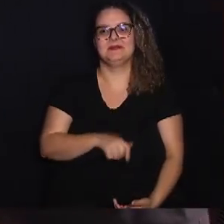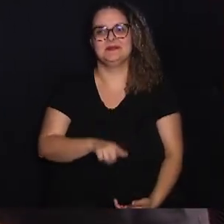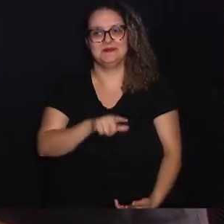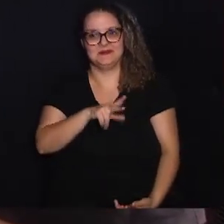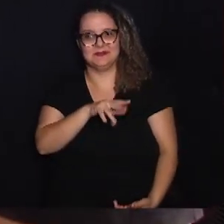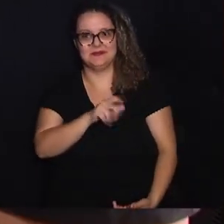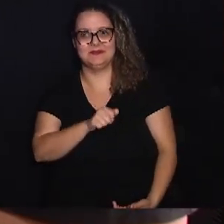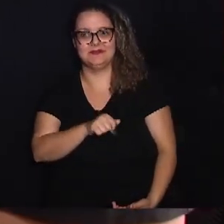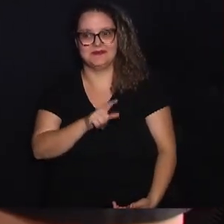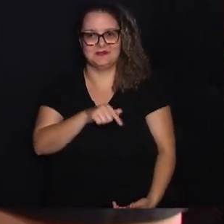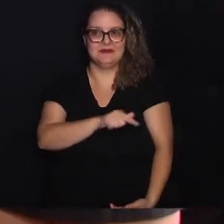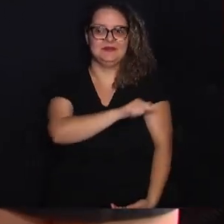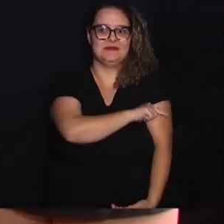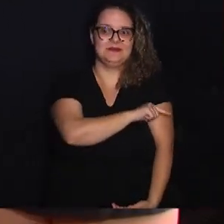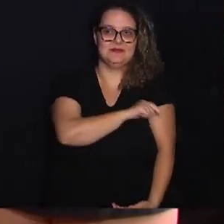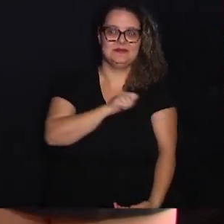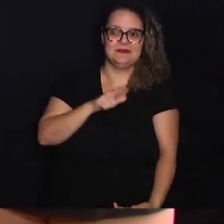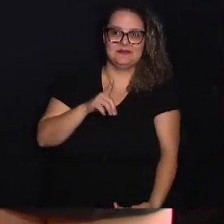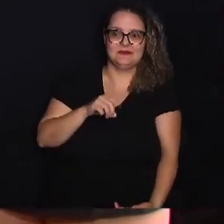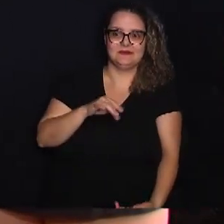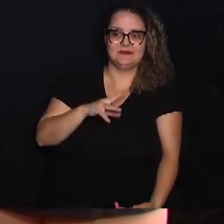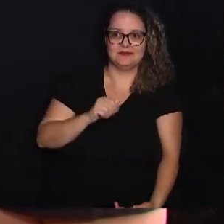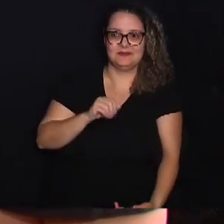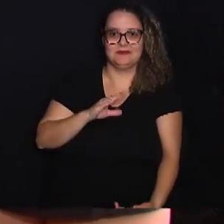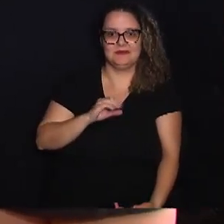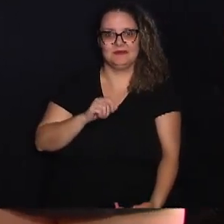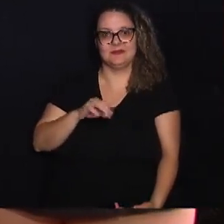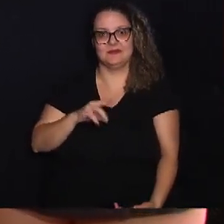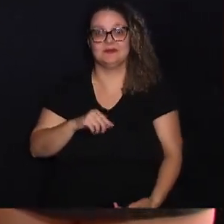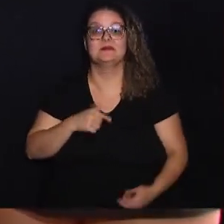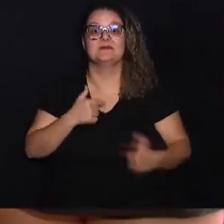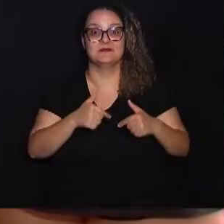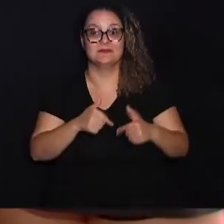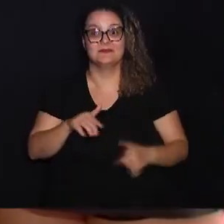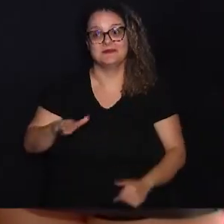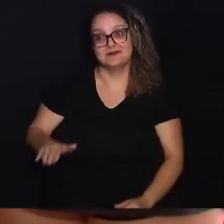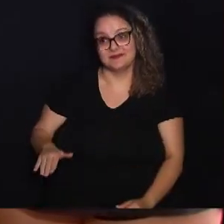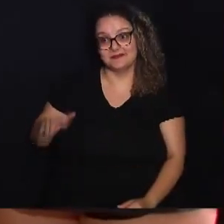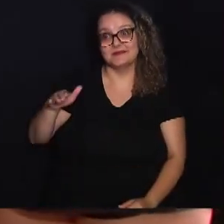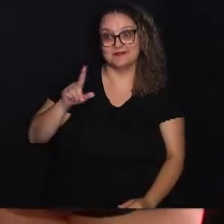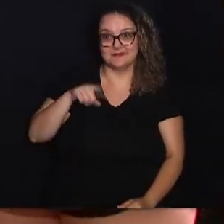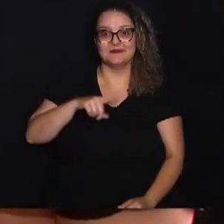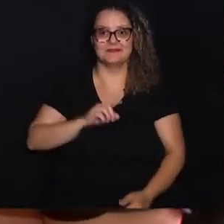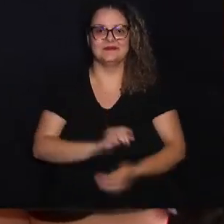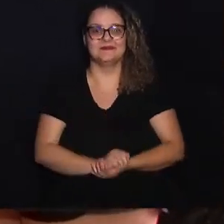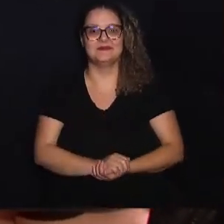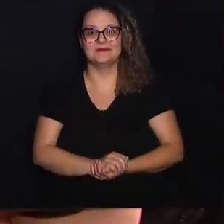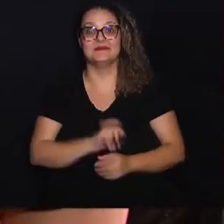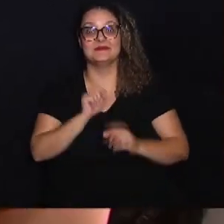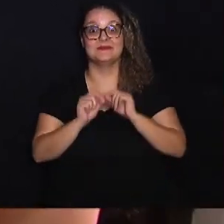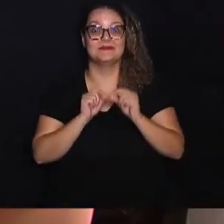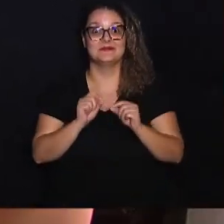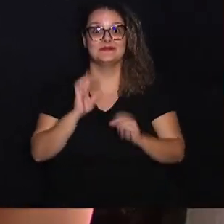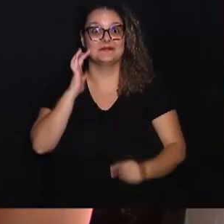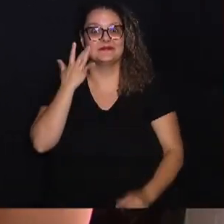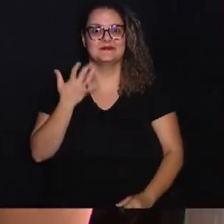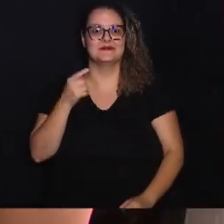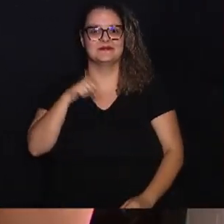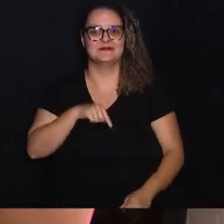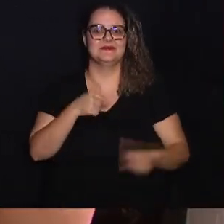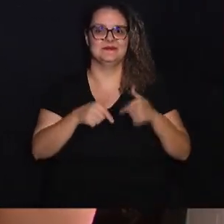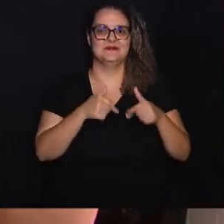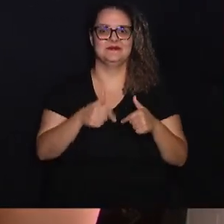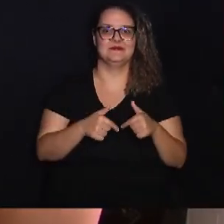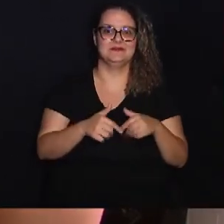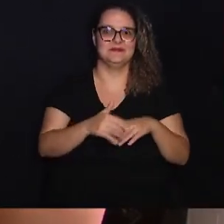do 7º ano da Aldeia Acatu e fazem trabalhos manuais desde pequenininhas, né? O que vocês estão achando agora desse trabalho